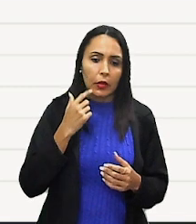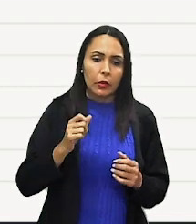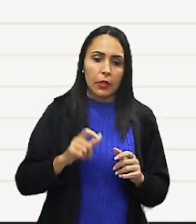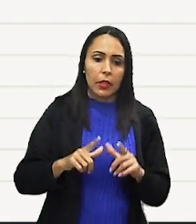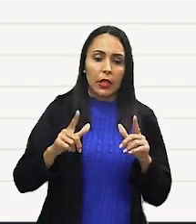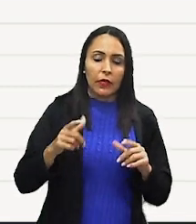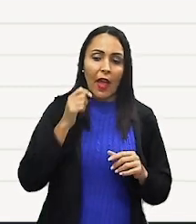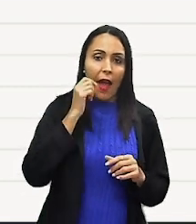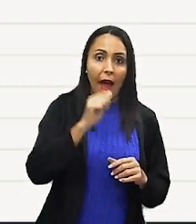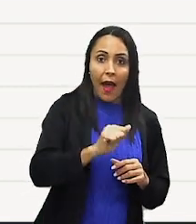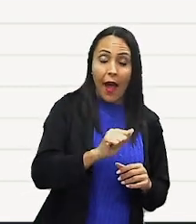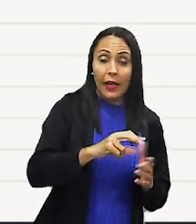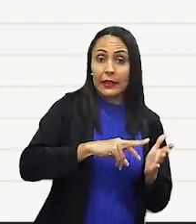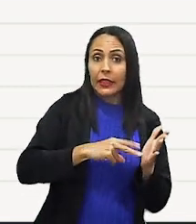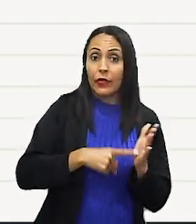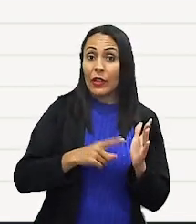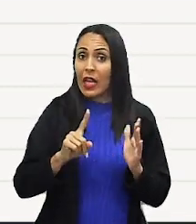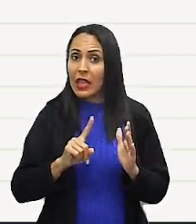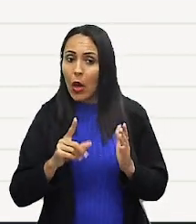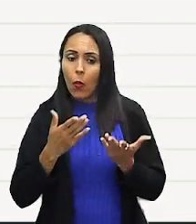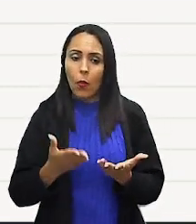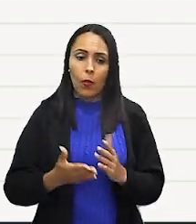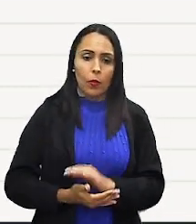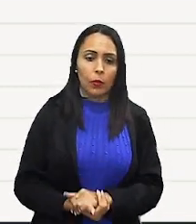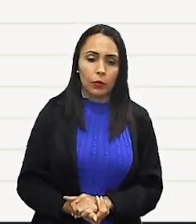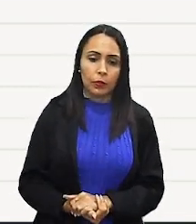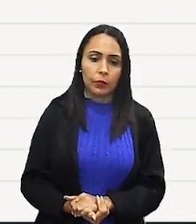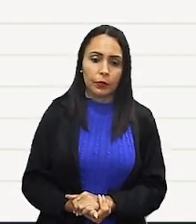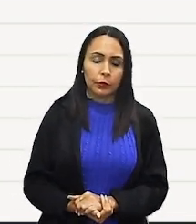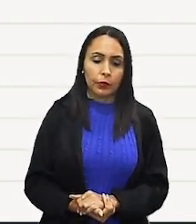não. Então significa que esse cara ó, não